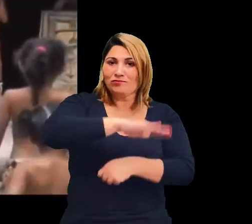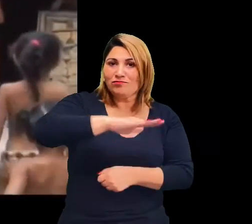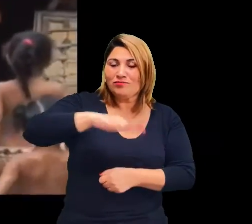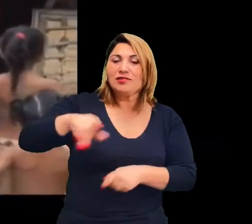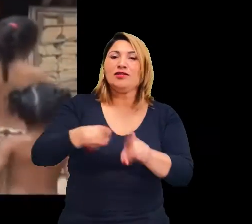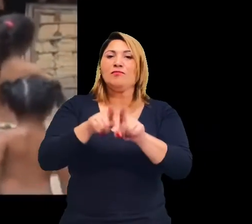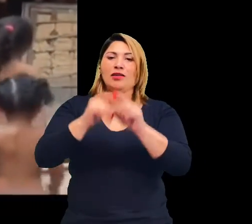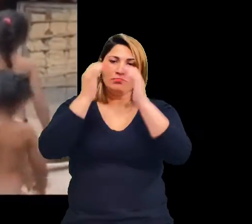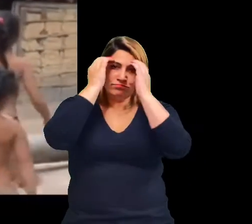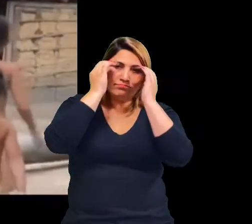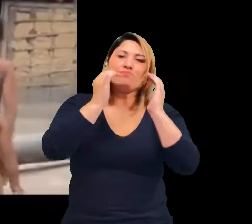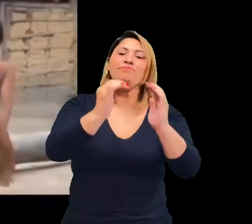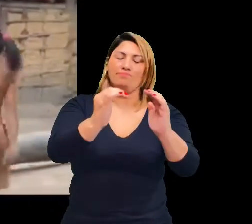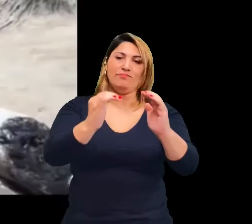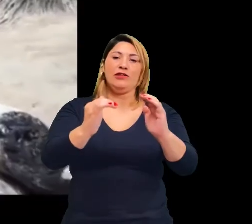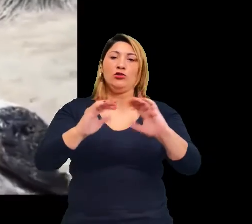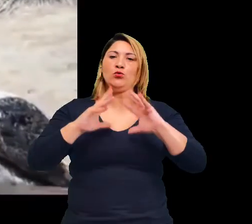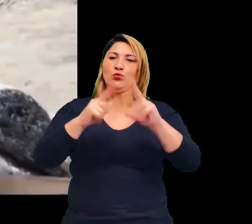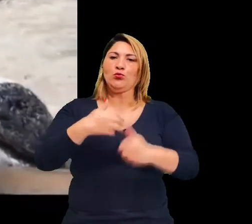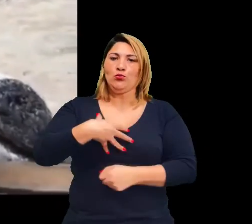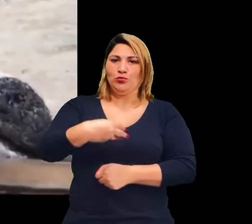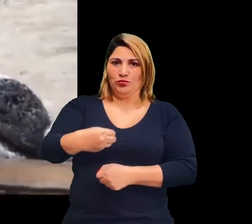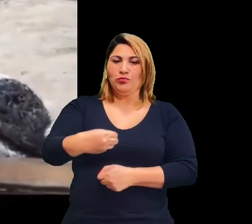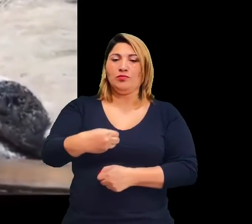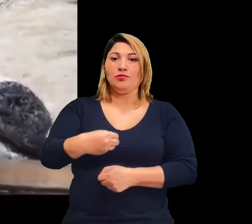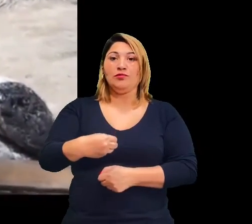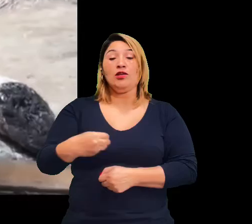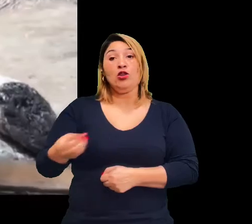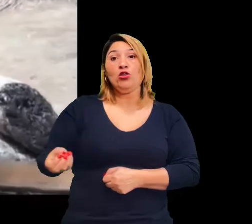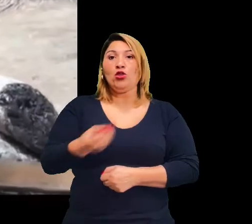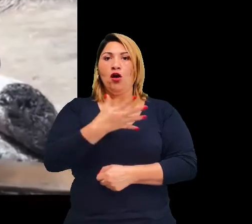respeito extremo aos filhos, às novas gerações.